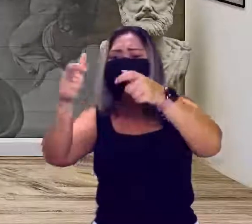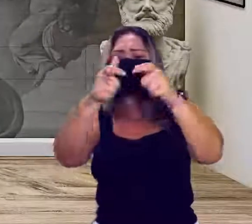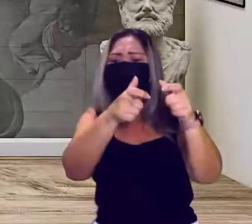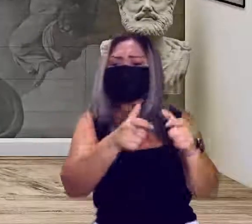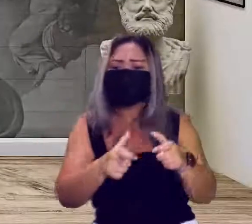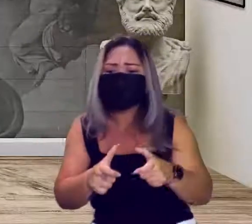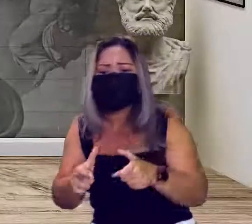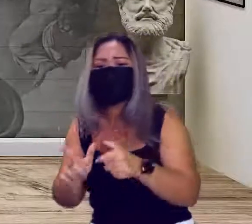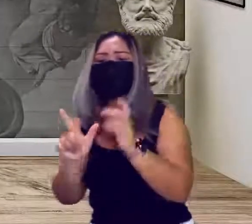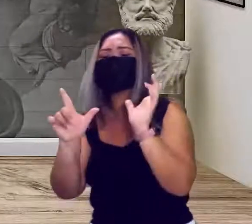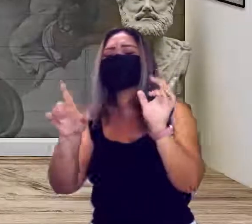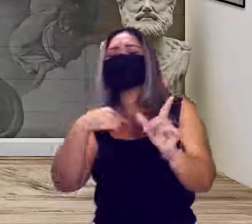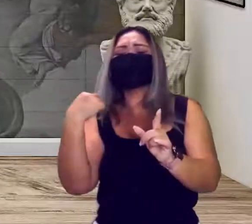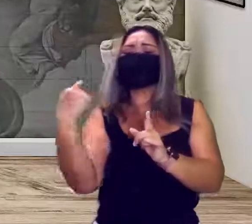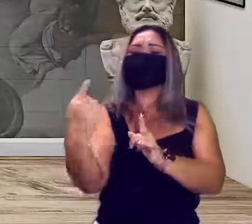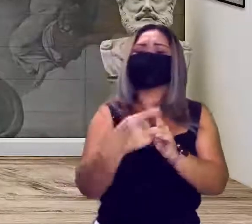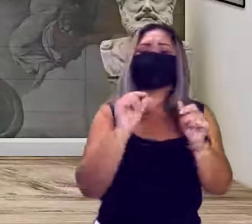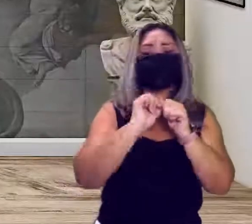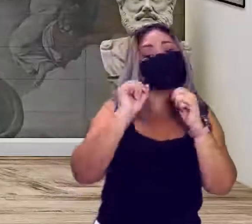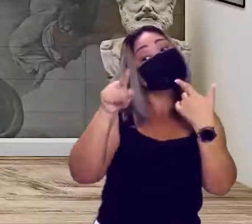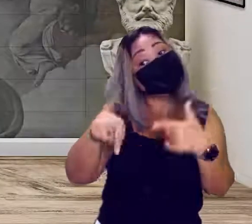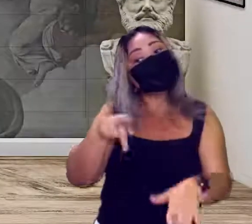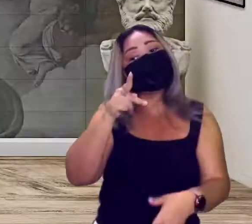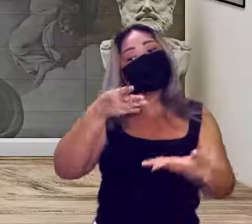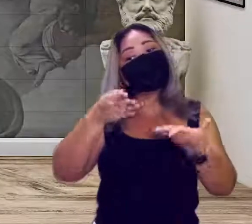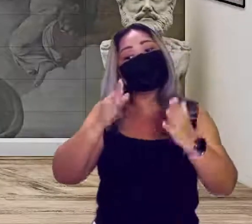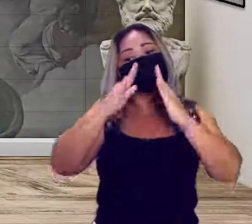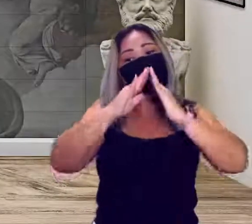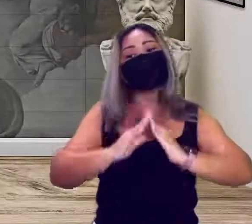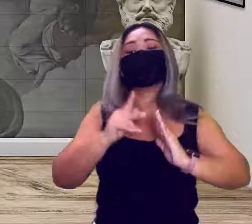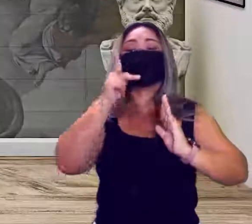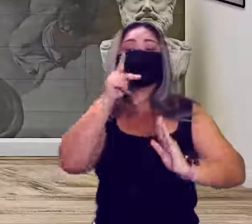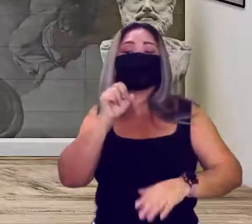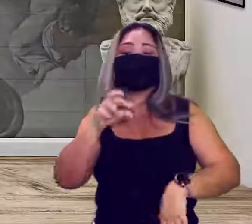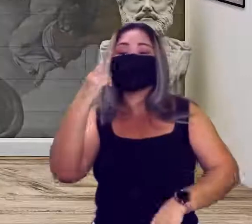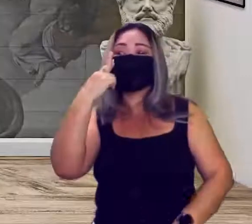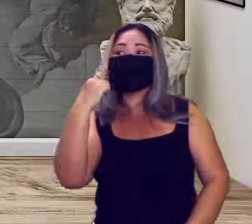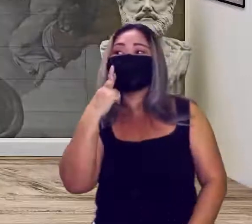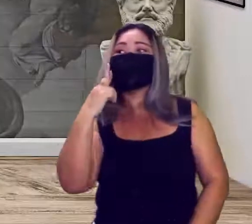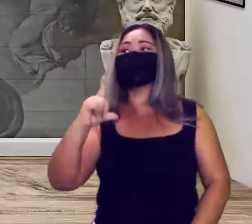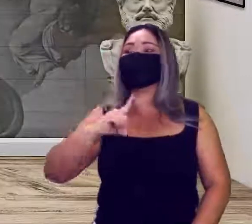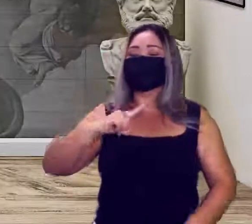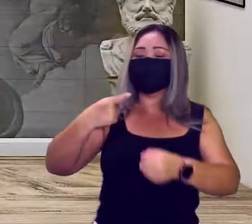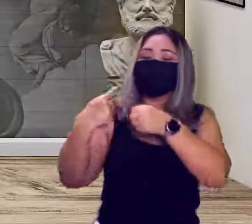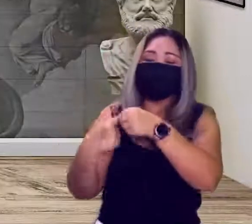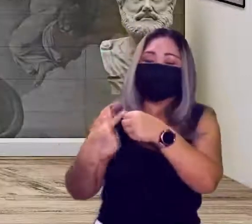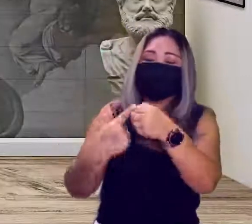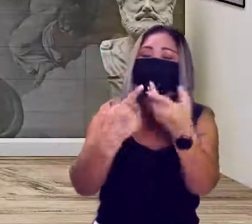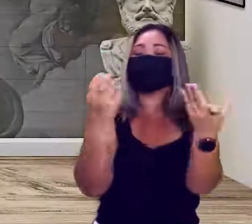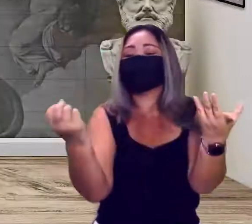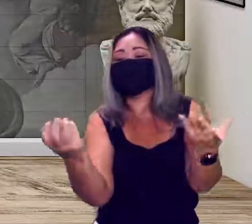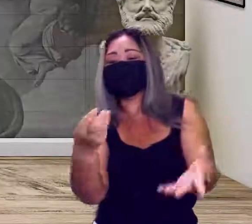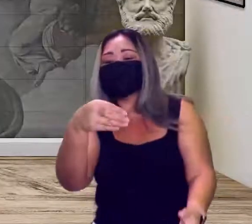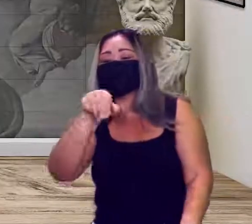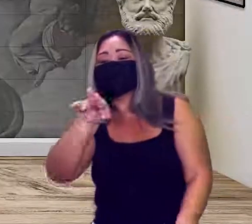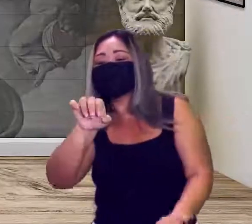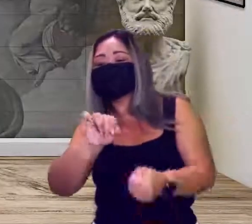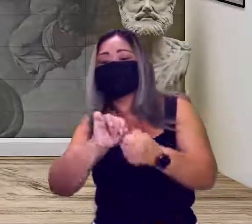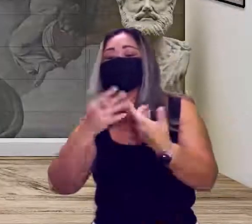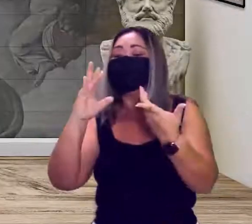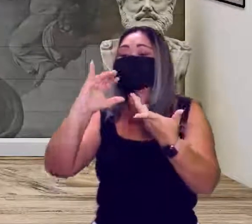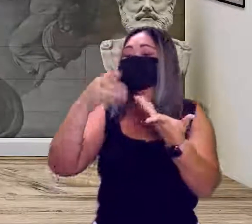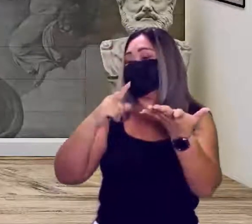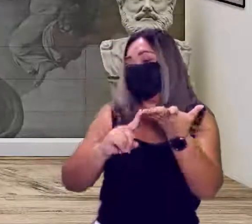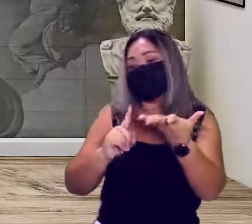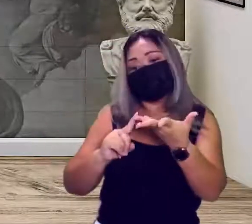lugares. É como se nós morássemos aqui em Porto Velho, né? Em Rondônia. Todas as cidades, Nova Mamoré, Cujubim,